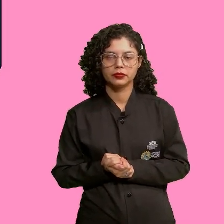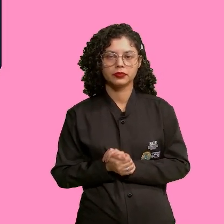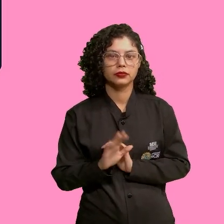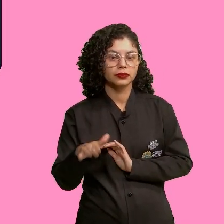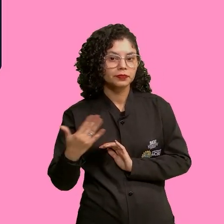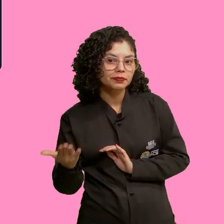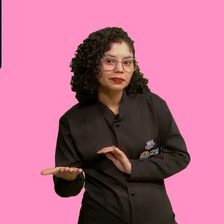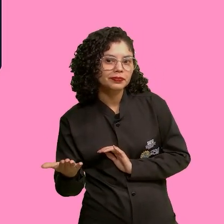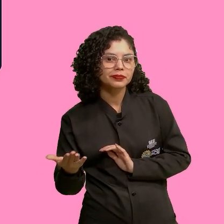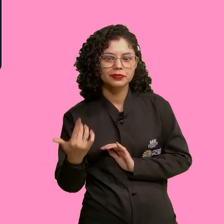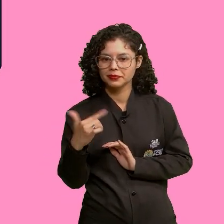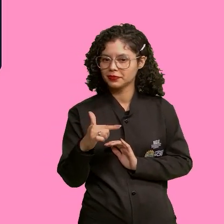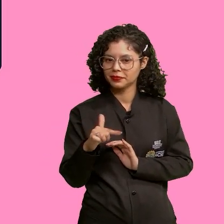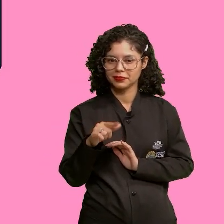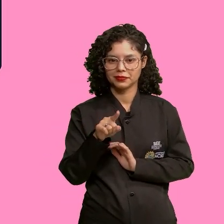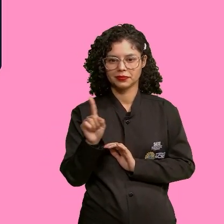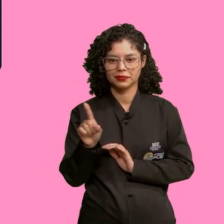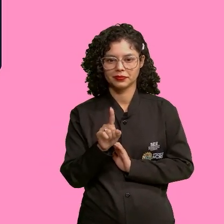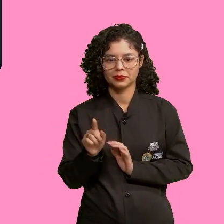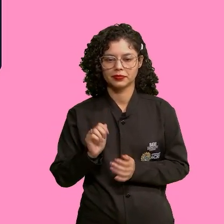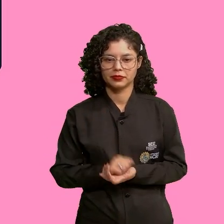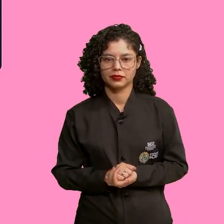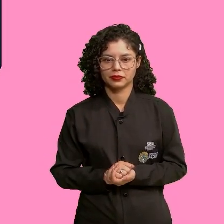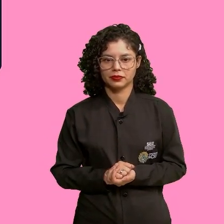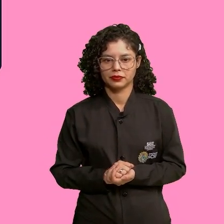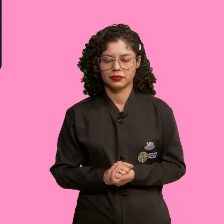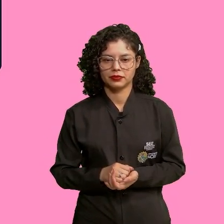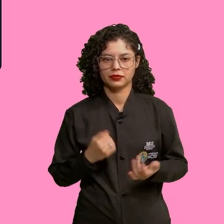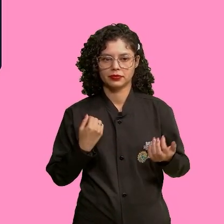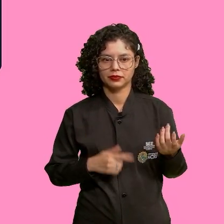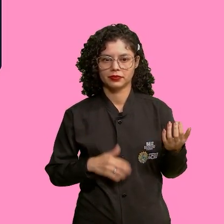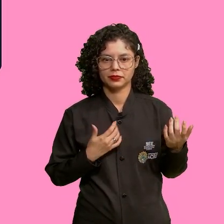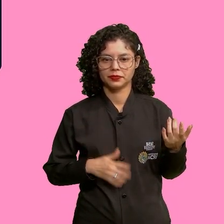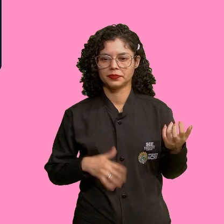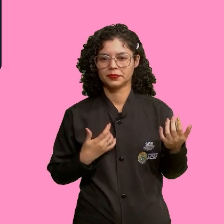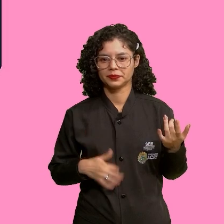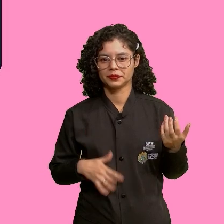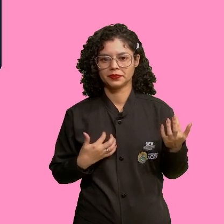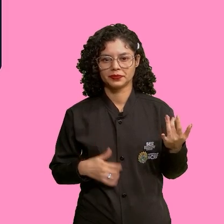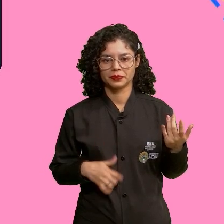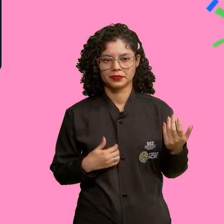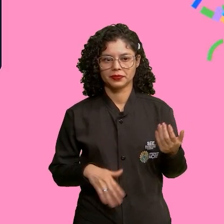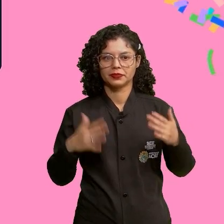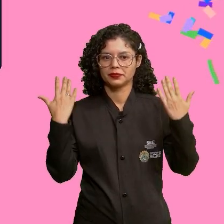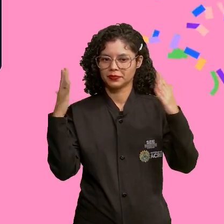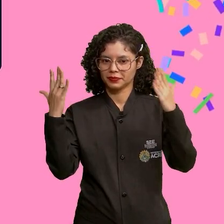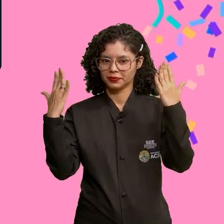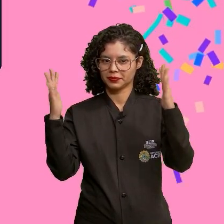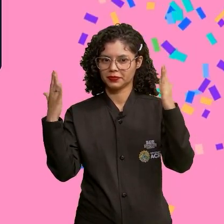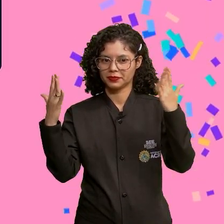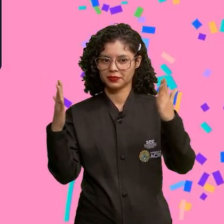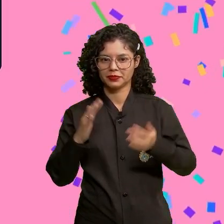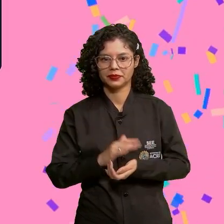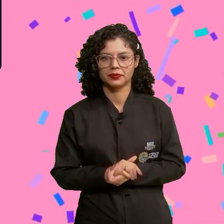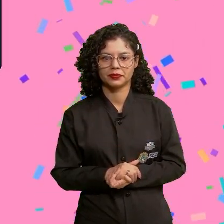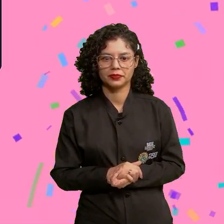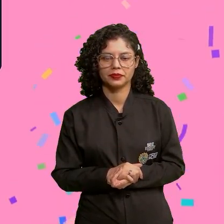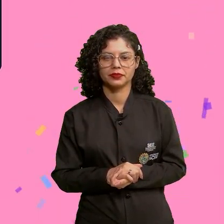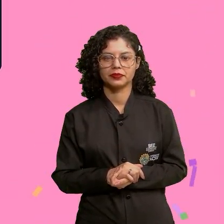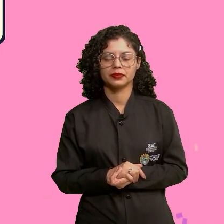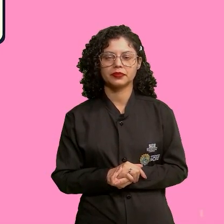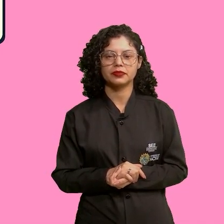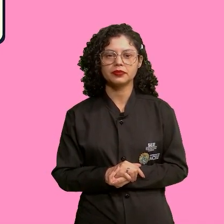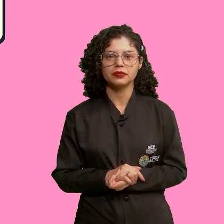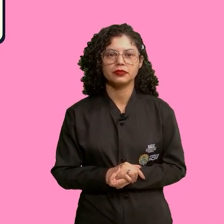Qual é o que não pertence? Se você marcou o violão, está de parabéns. Resposta